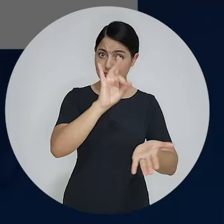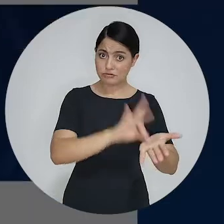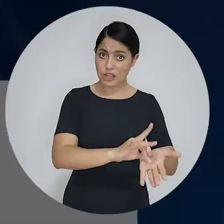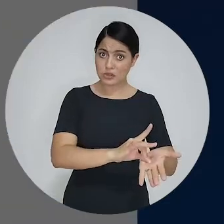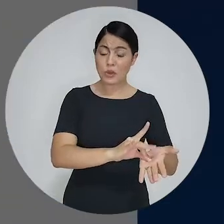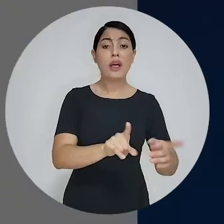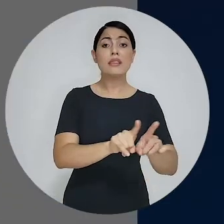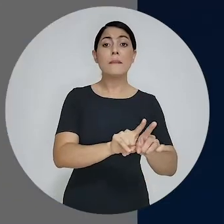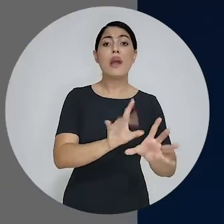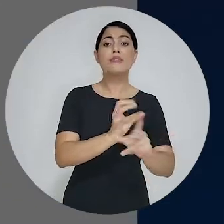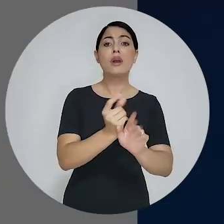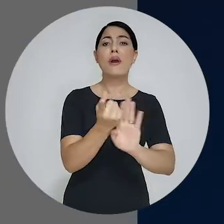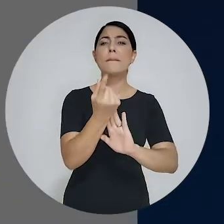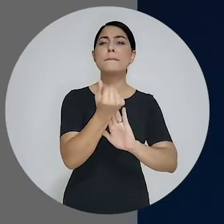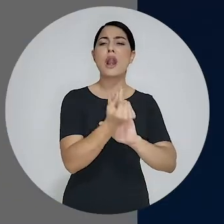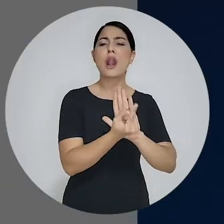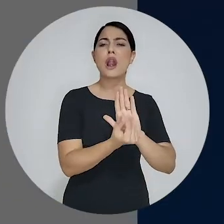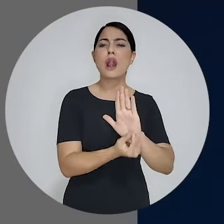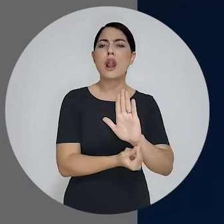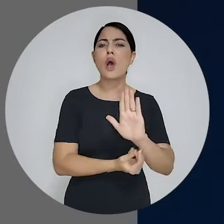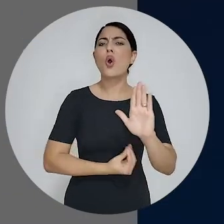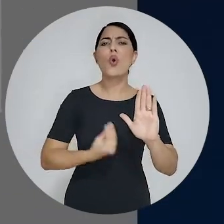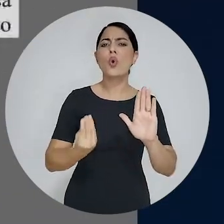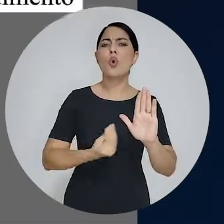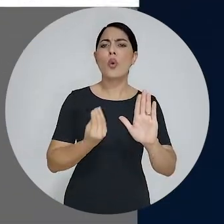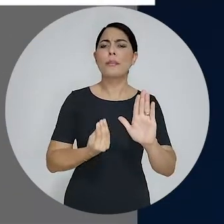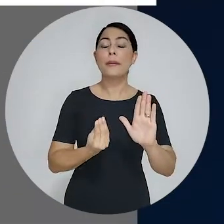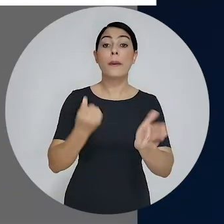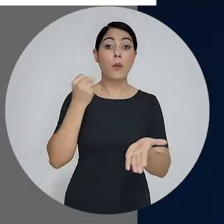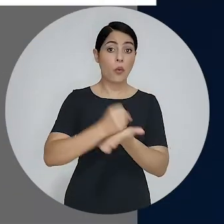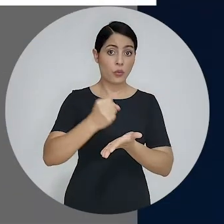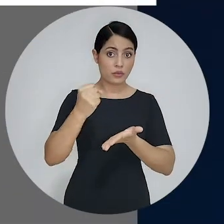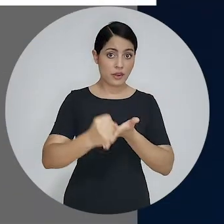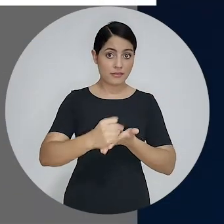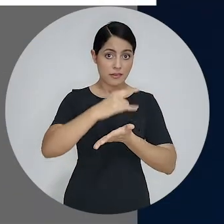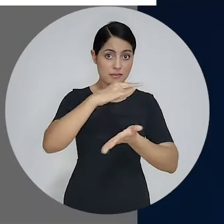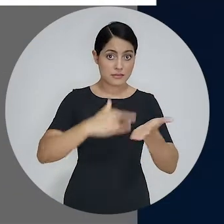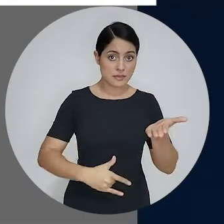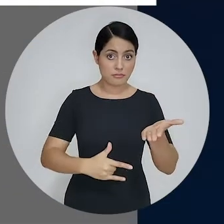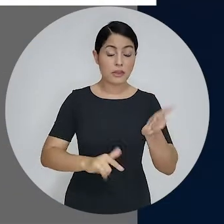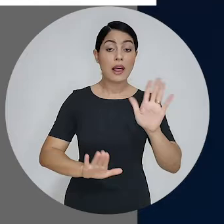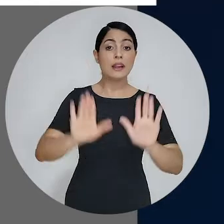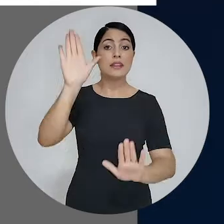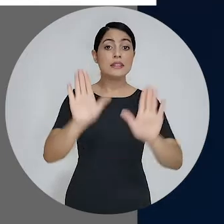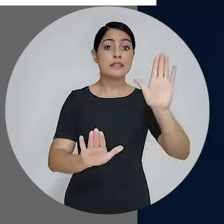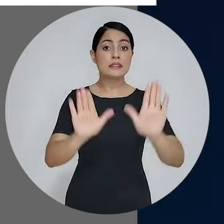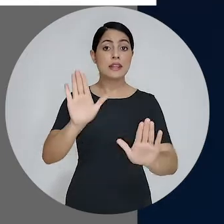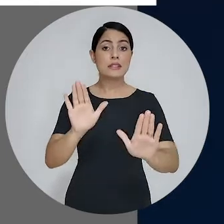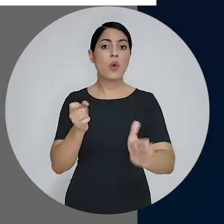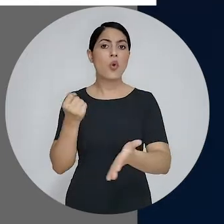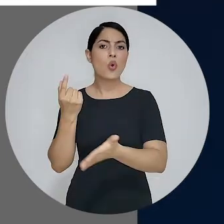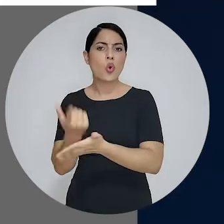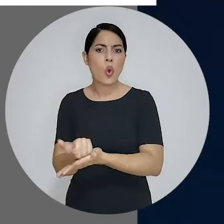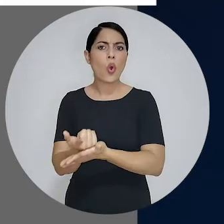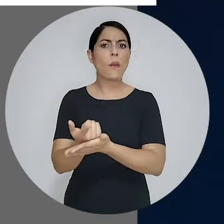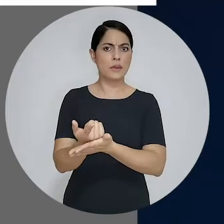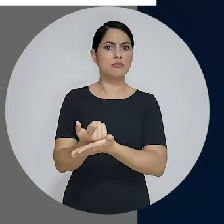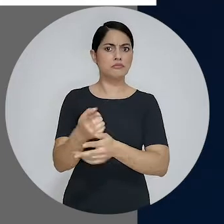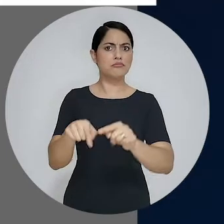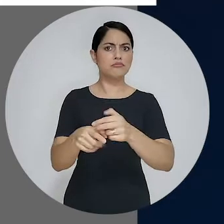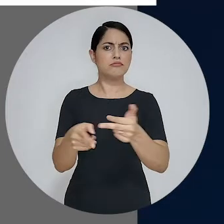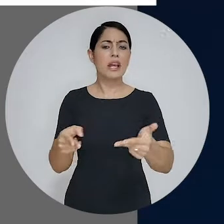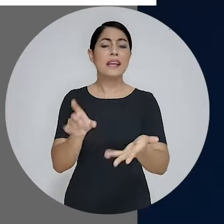públicas, a prestação de contas dos atos e como se deu o procedimento de contratação, licitação para aquisição de produtos